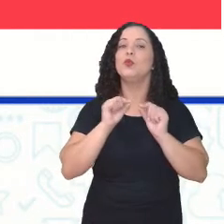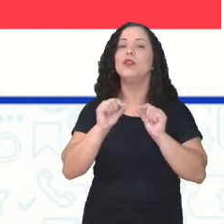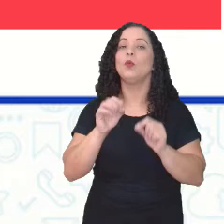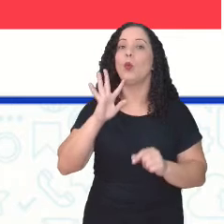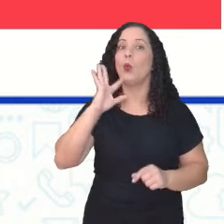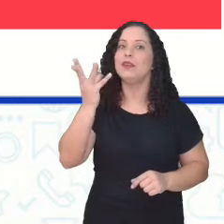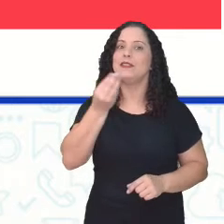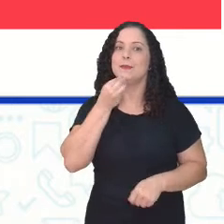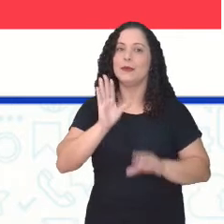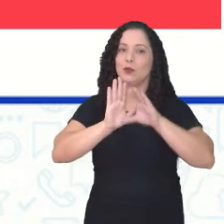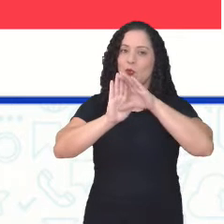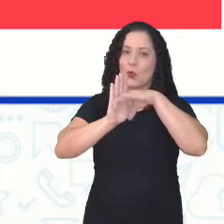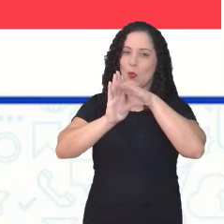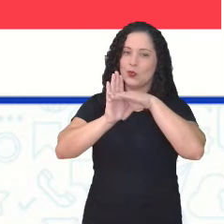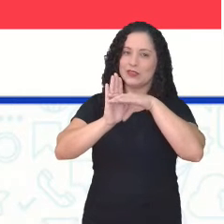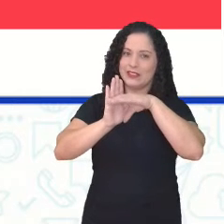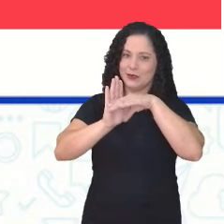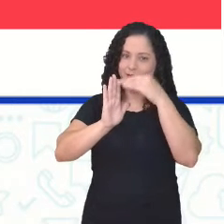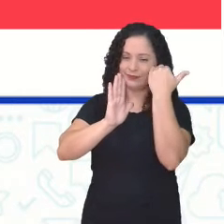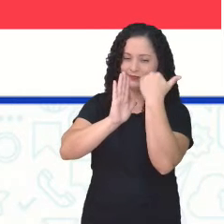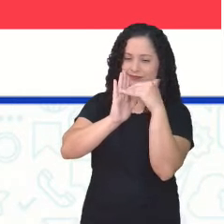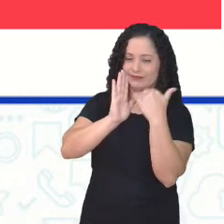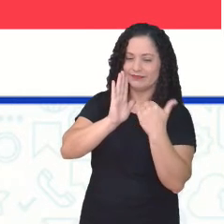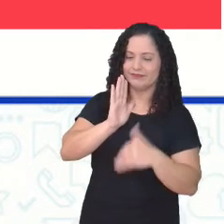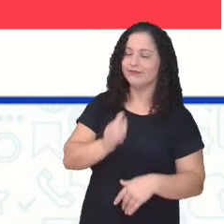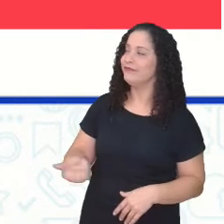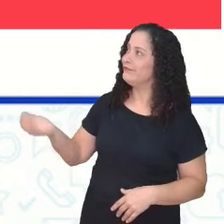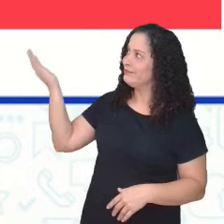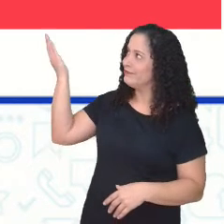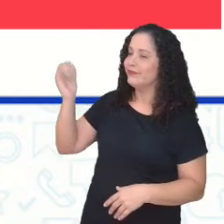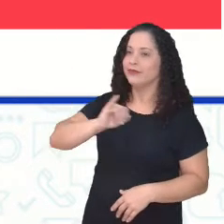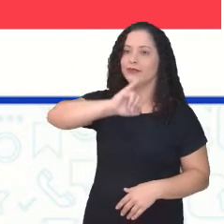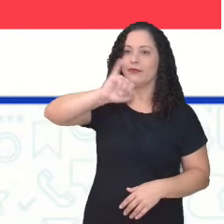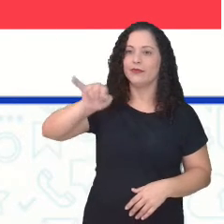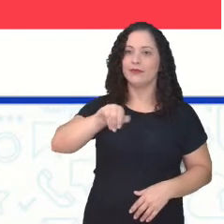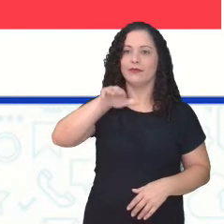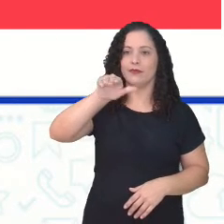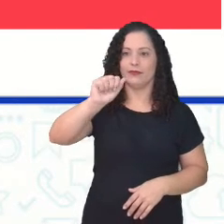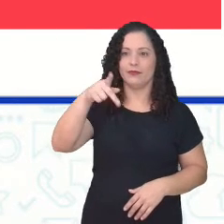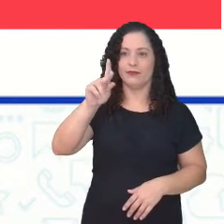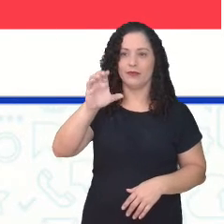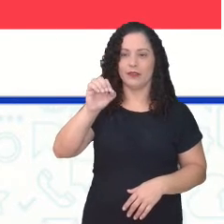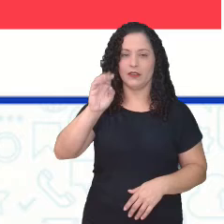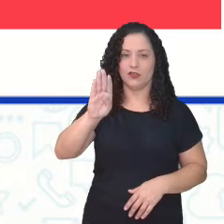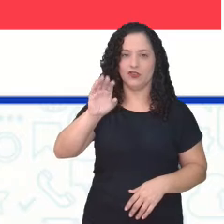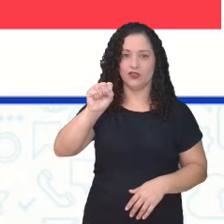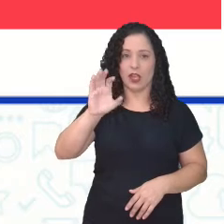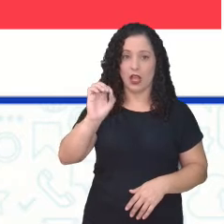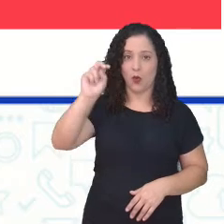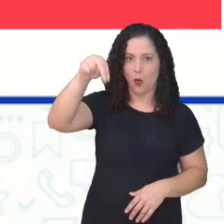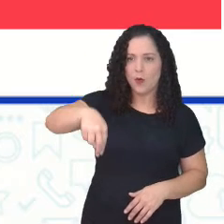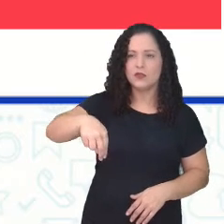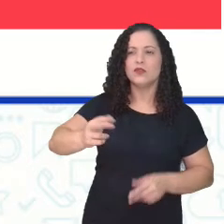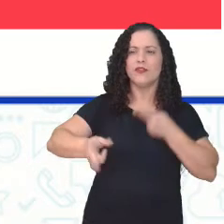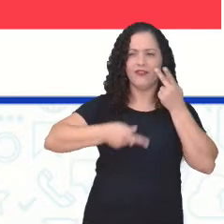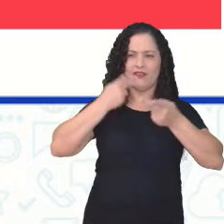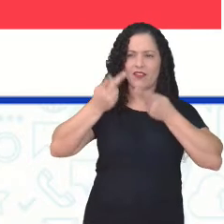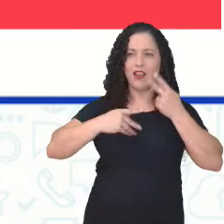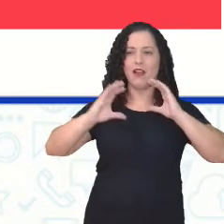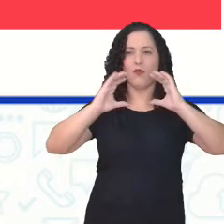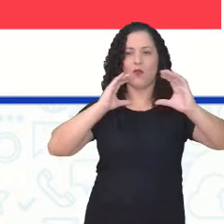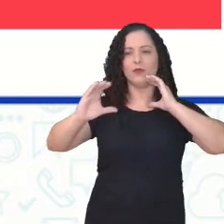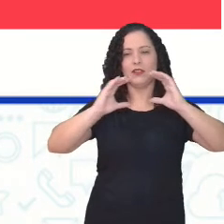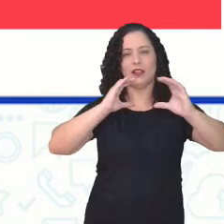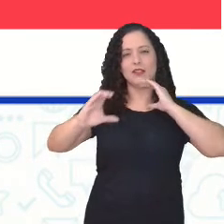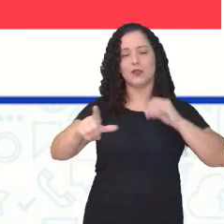é? Jacobson aqui, ele disse que a comunicação tem 6 elementos. Vocês até já conhecem, a professora já falou até